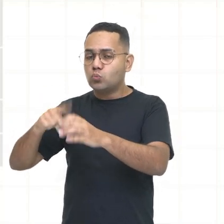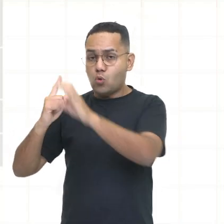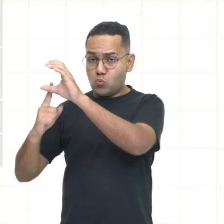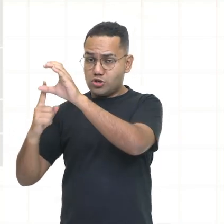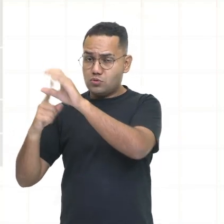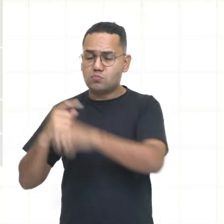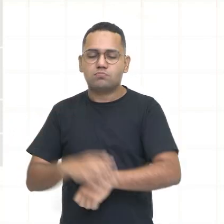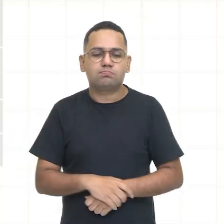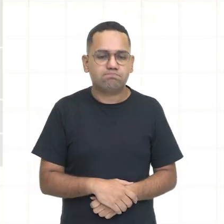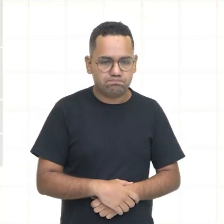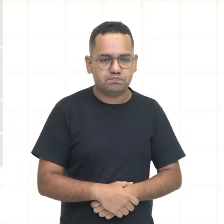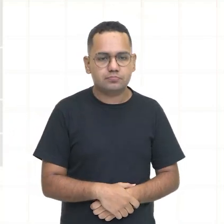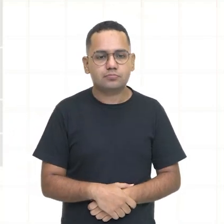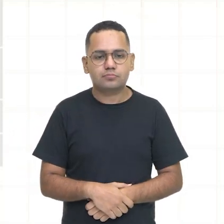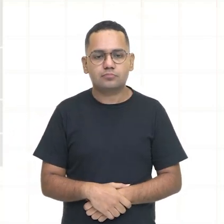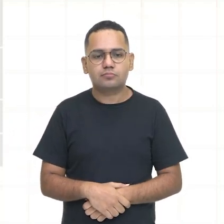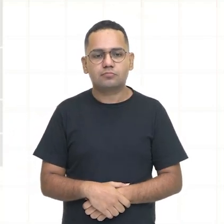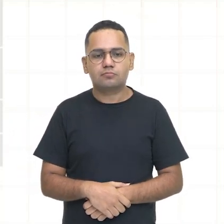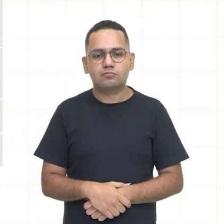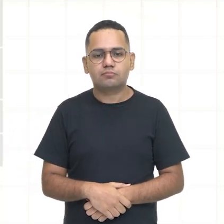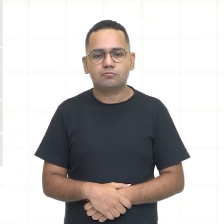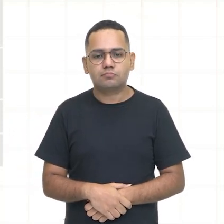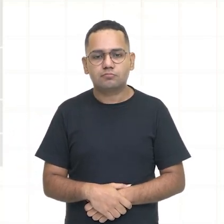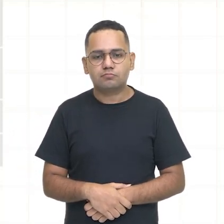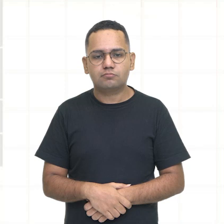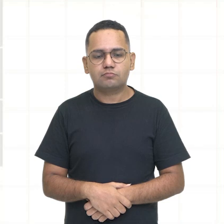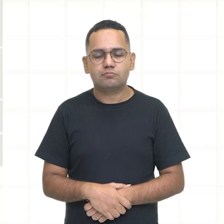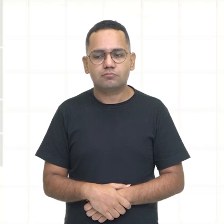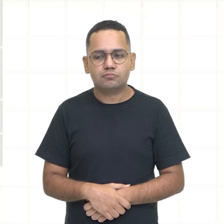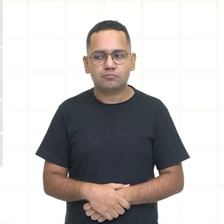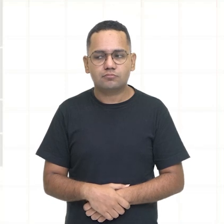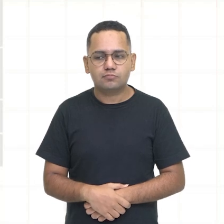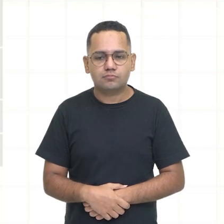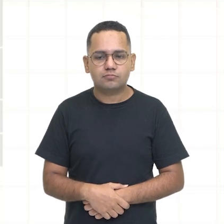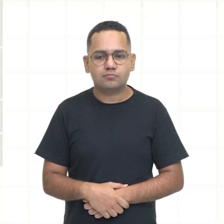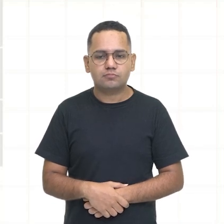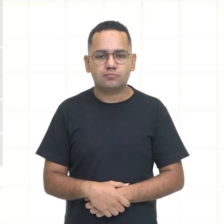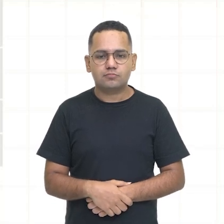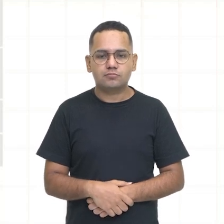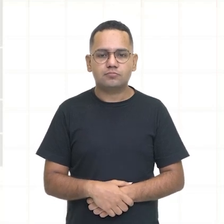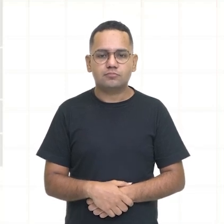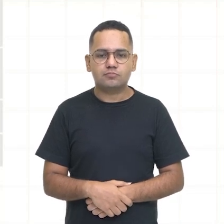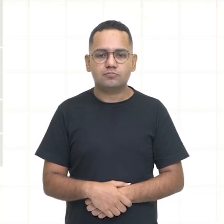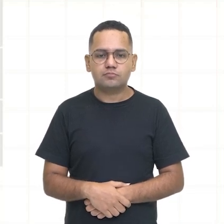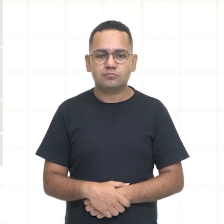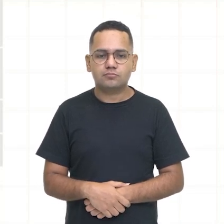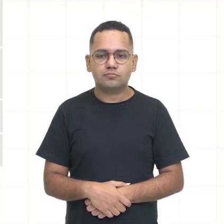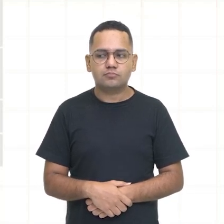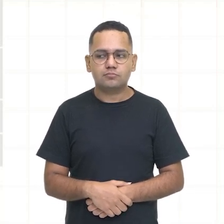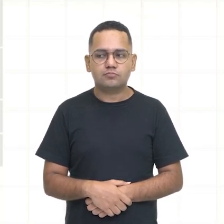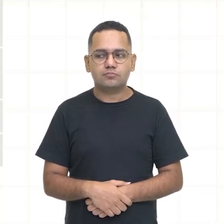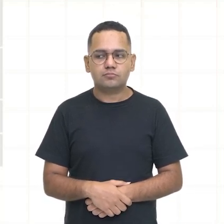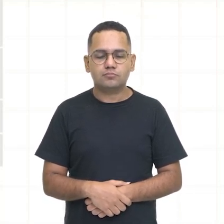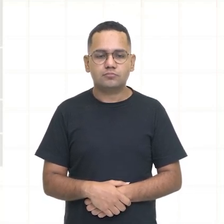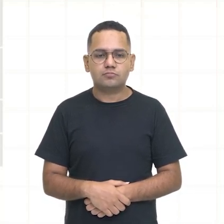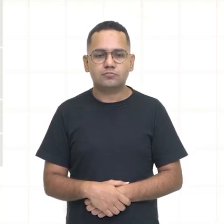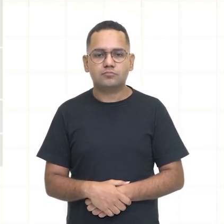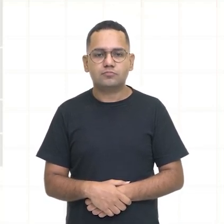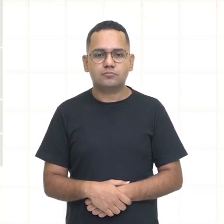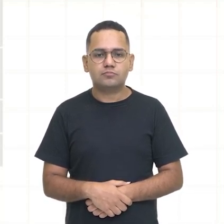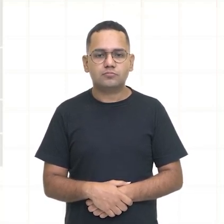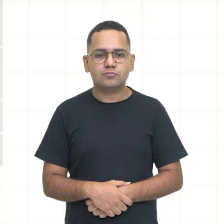comunismo. Em relação à ação política, tá, gente? O que eles estavam visando? Se os aliancistas estavam